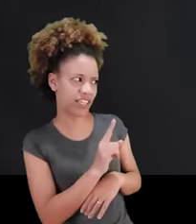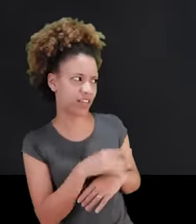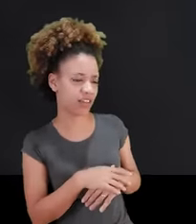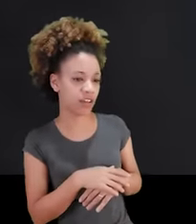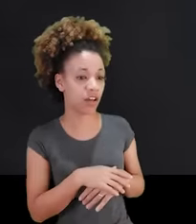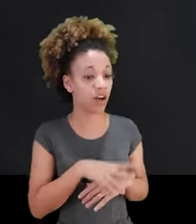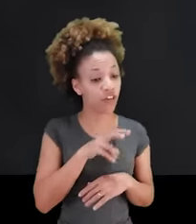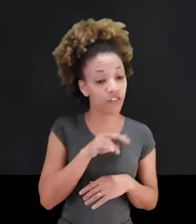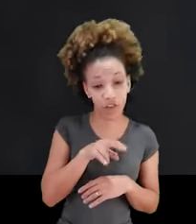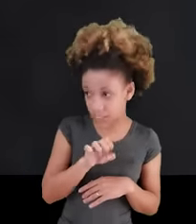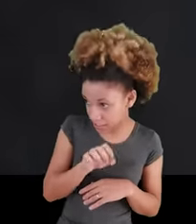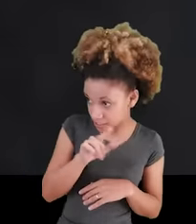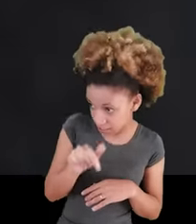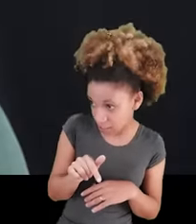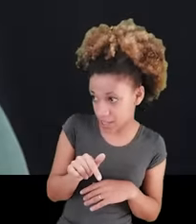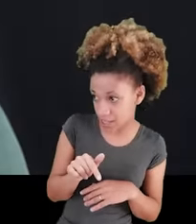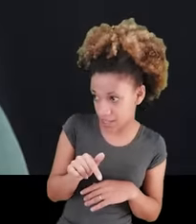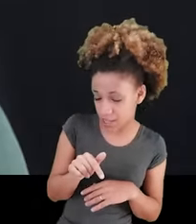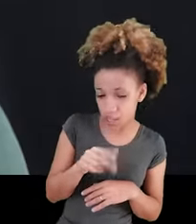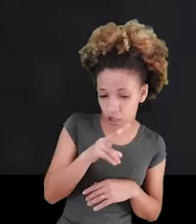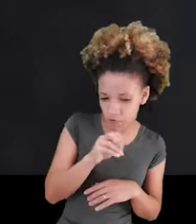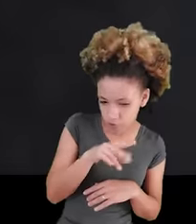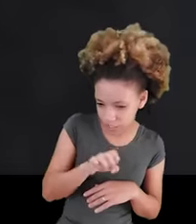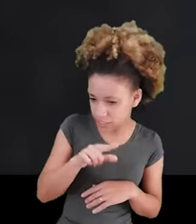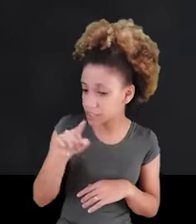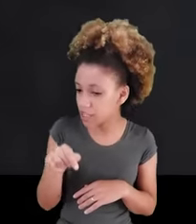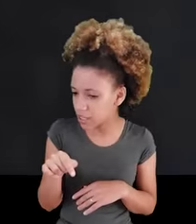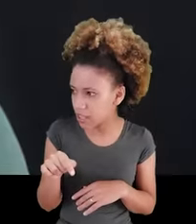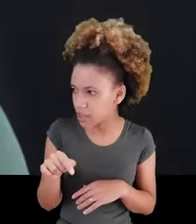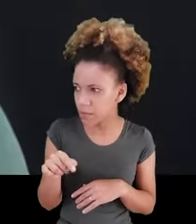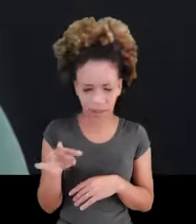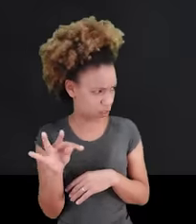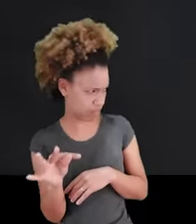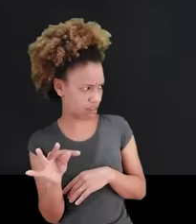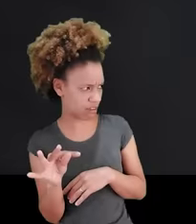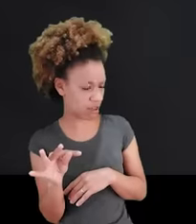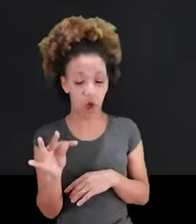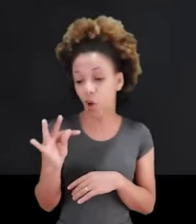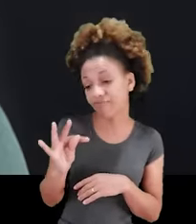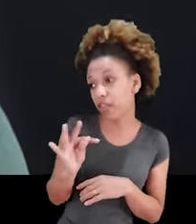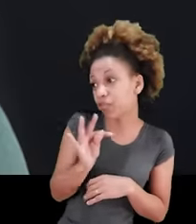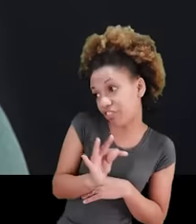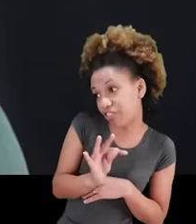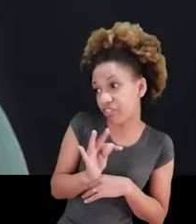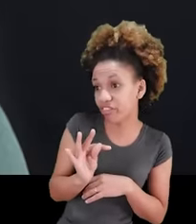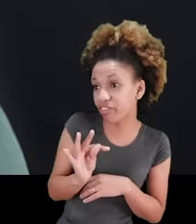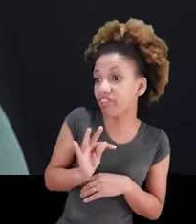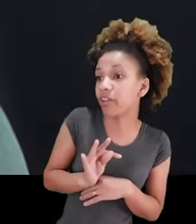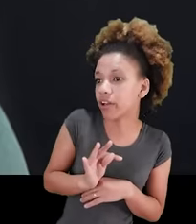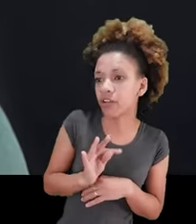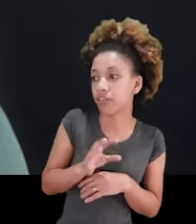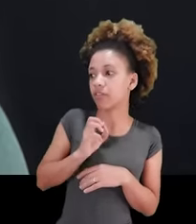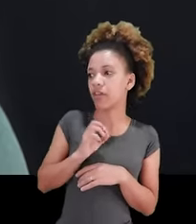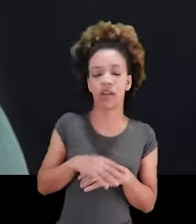Como você. Sim. Tem que ter. Tem... Ah, pra ser um T. Um T. Isso é o que distingue o T do T. Outra coisa que eu achei muito maravilhosa